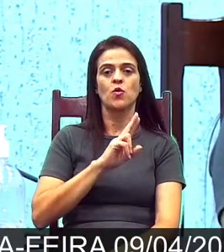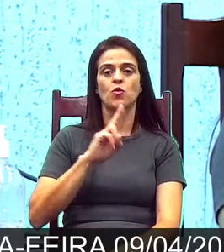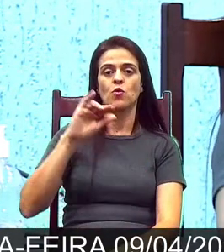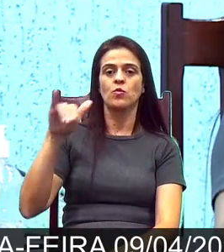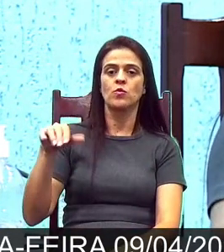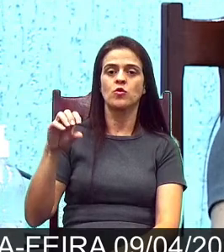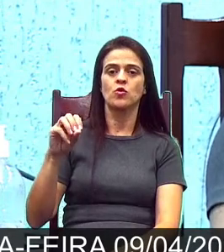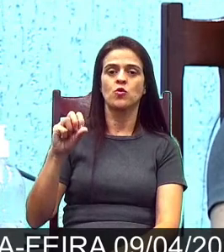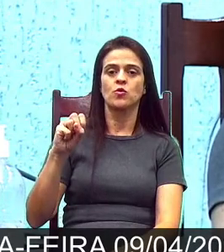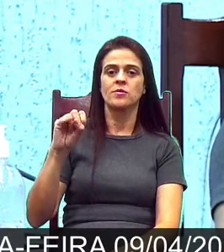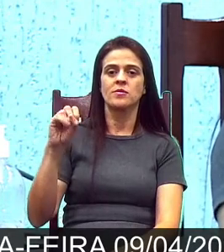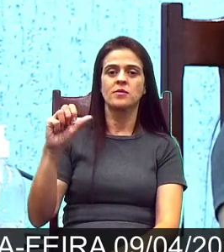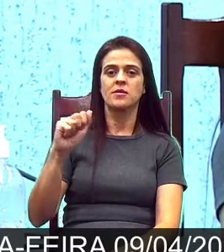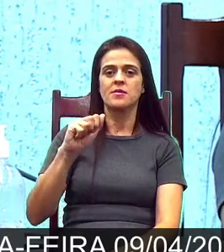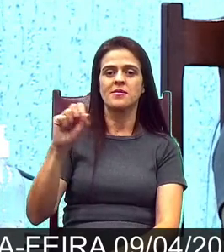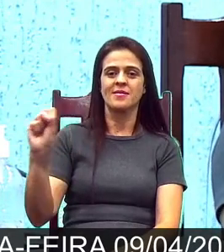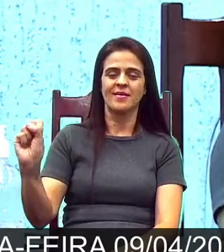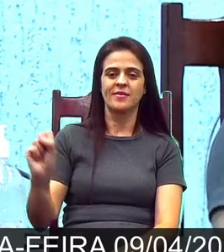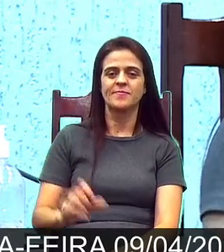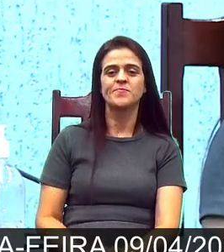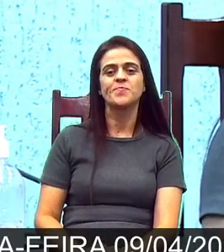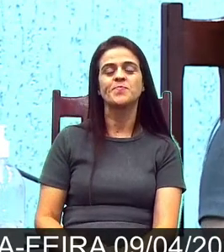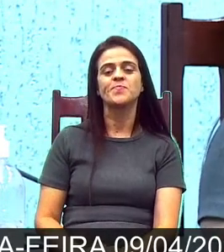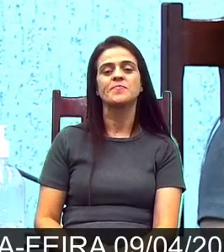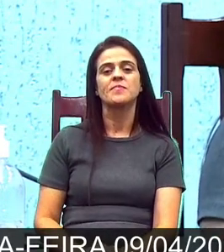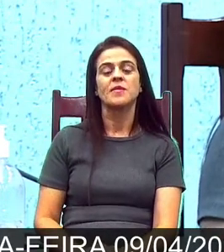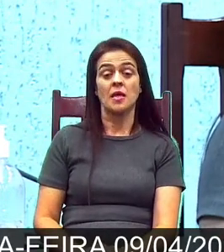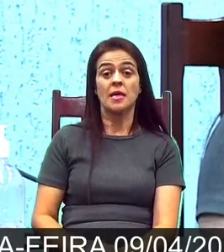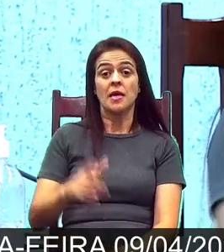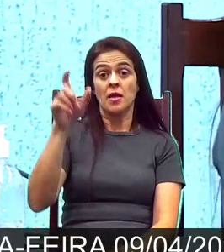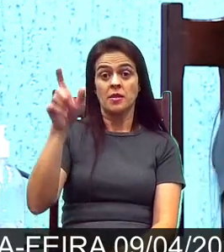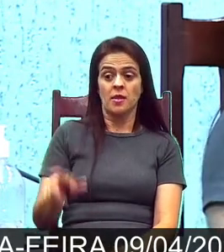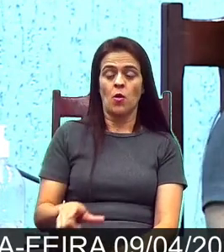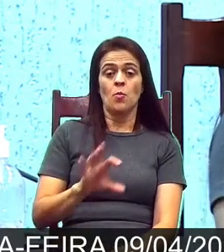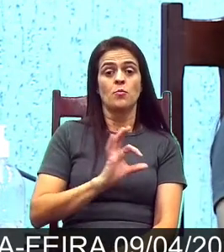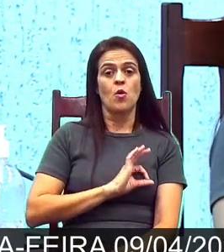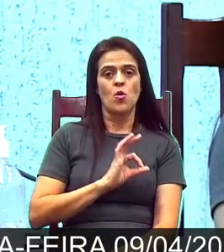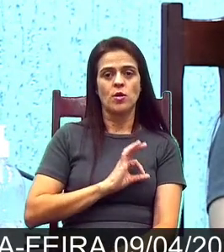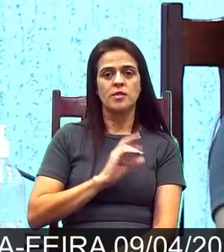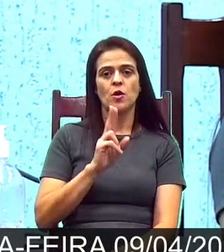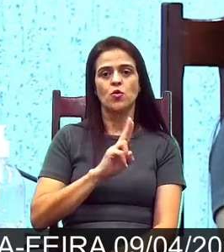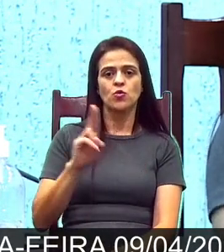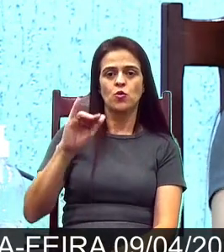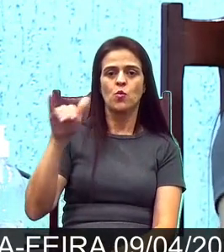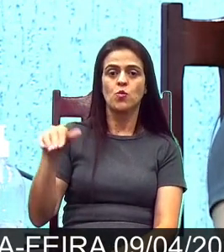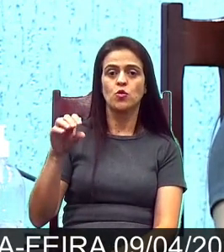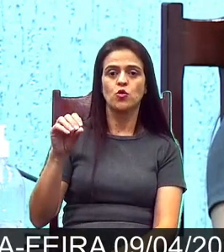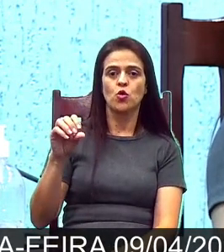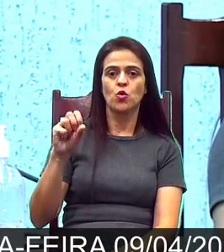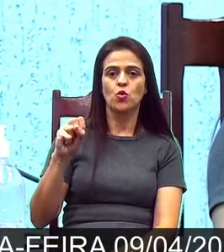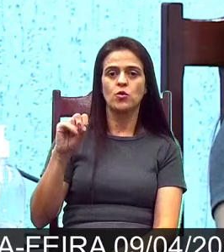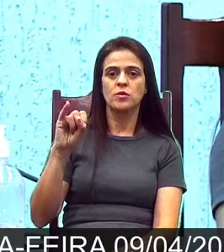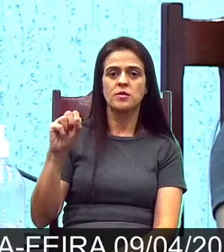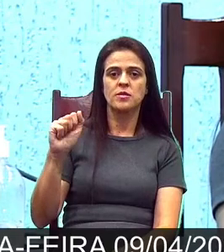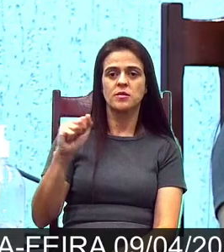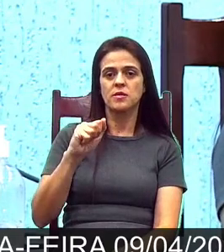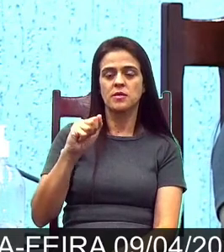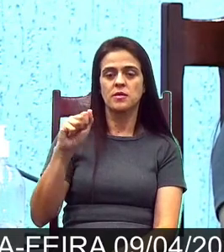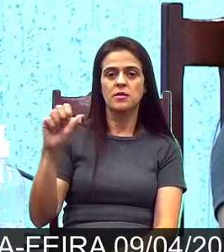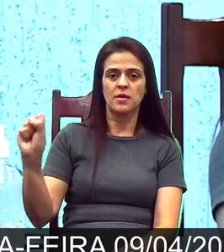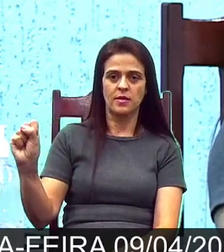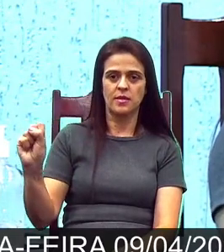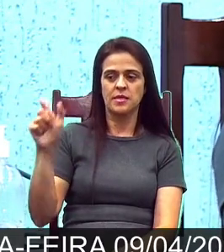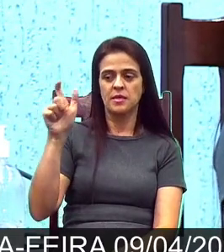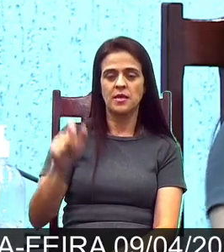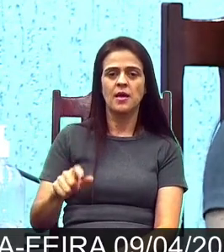Martins Siqueira. Fica concedido o cidadão catalão ao policial penal, senhor Josias Marco Martins